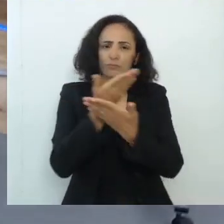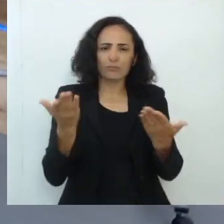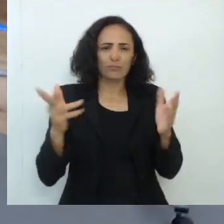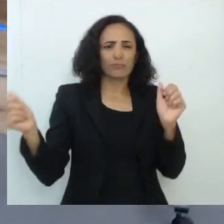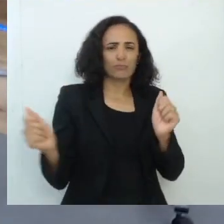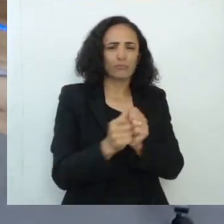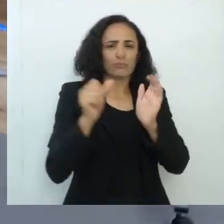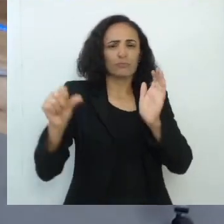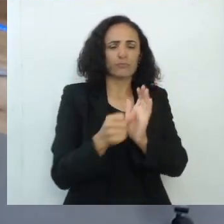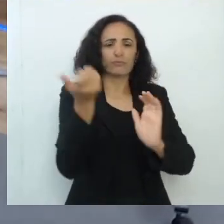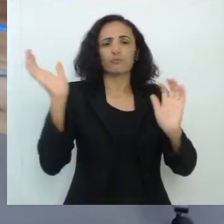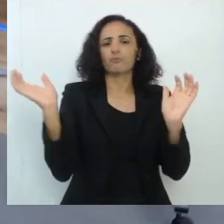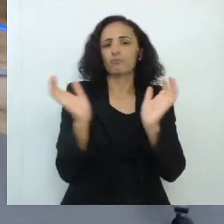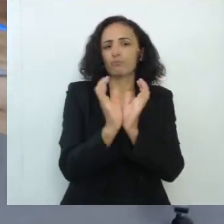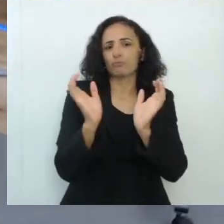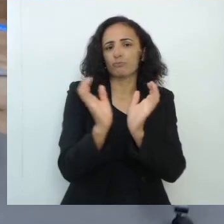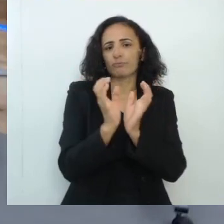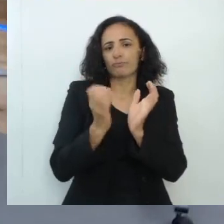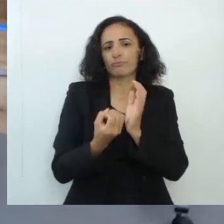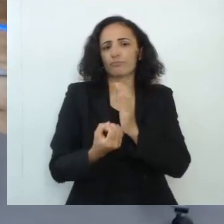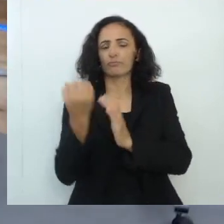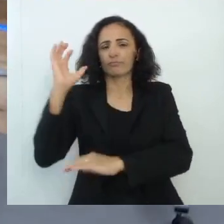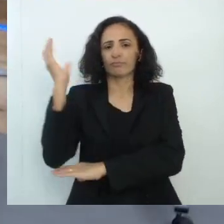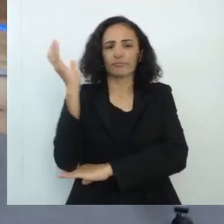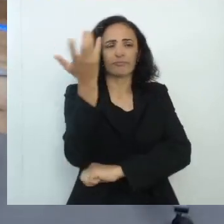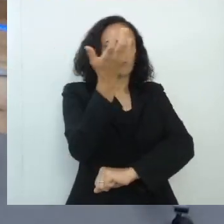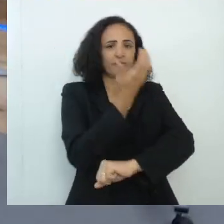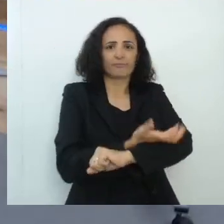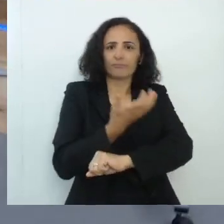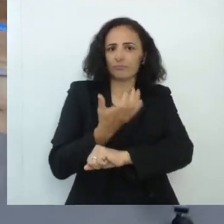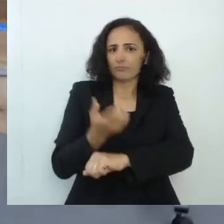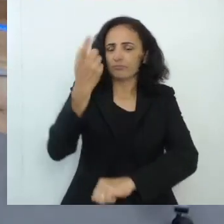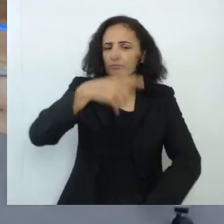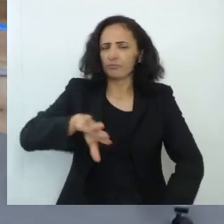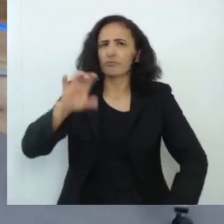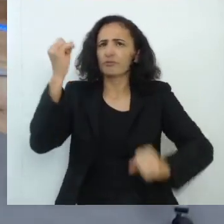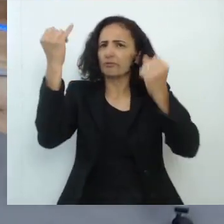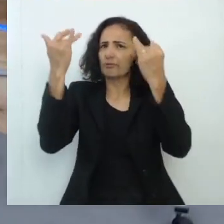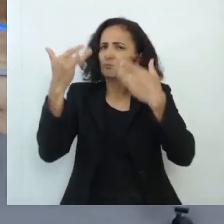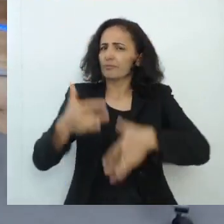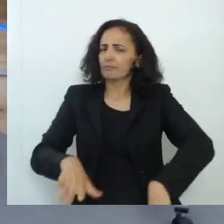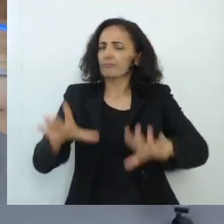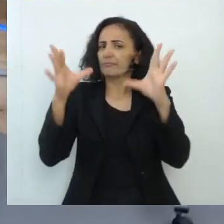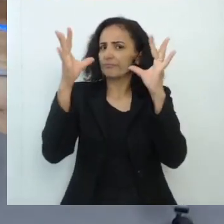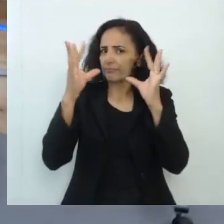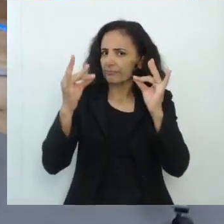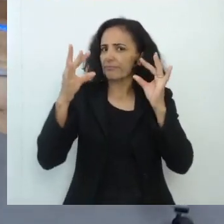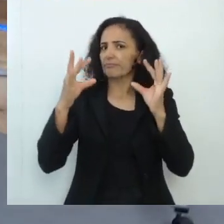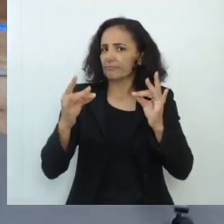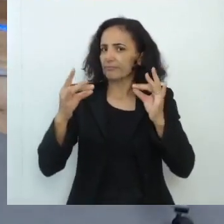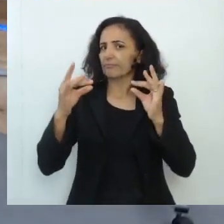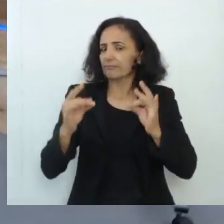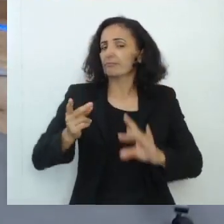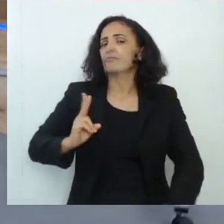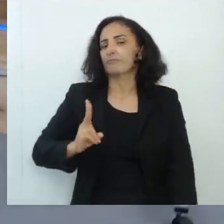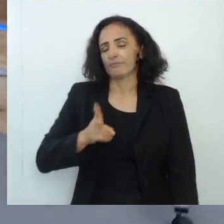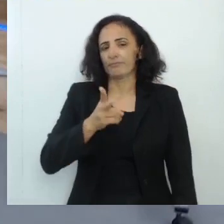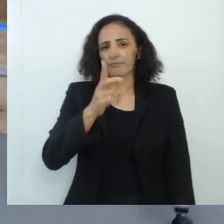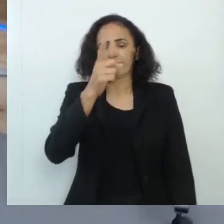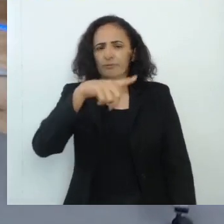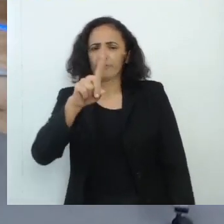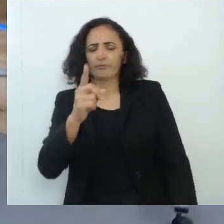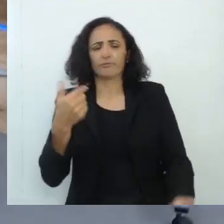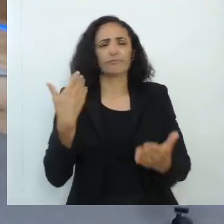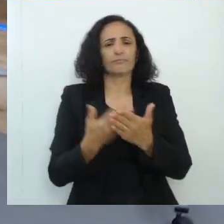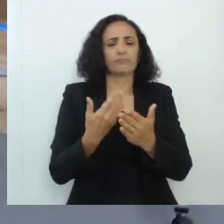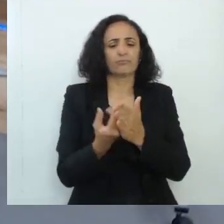do primeiro grupo de plantas, que foram as briófitas. A gente explicou tudo sobre as briófitas, tá? E assim, vocês têm que dar muito